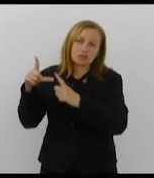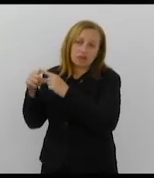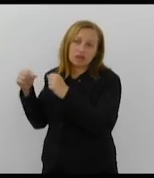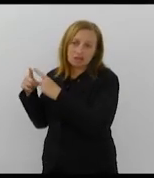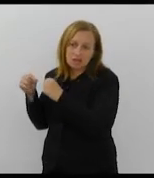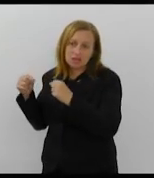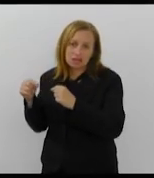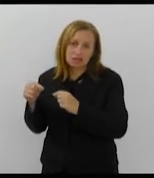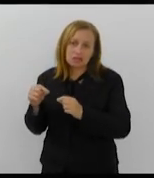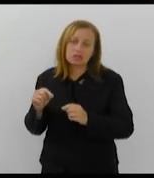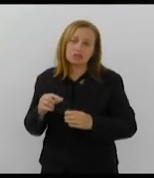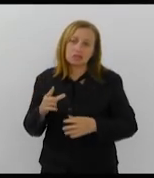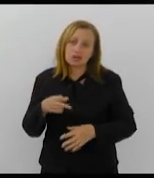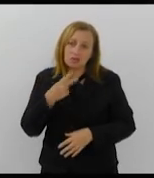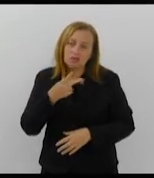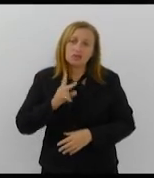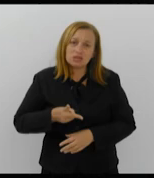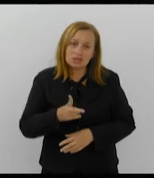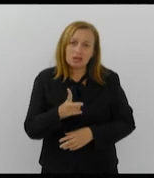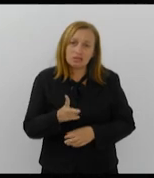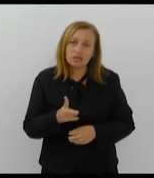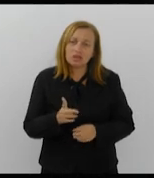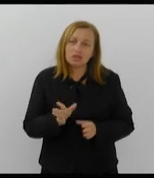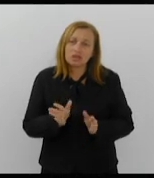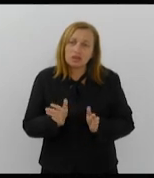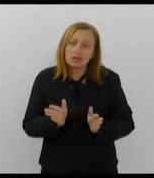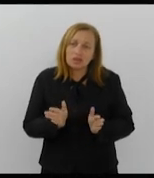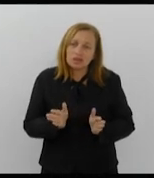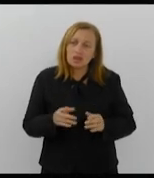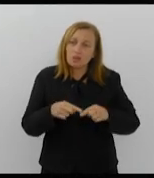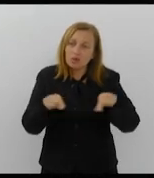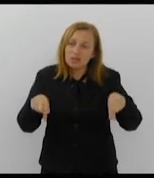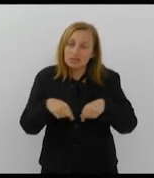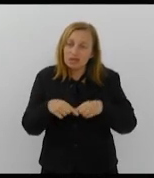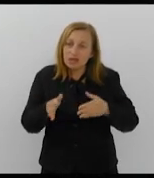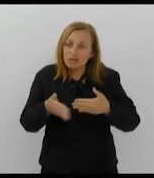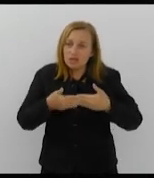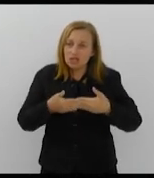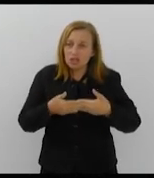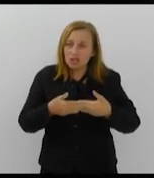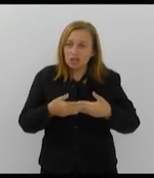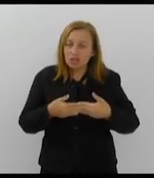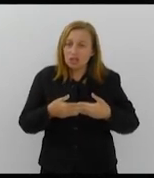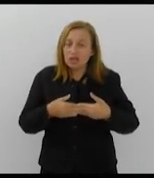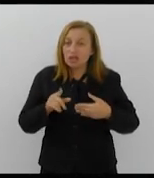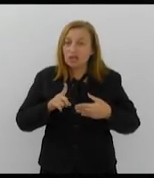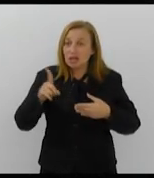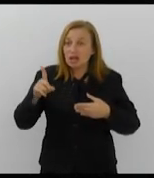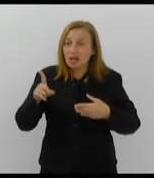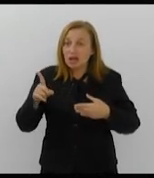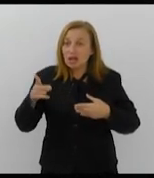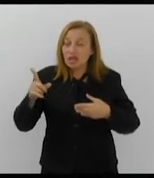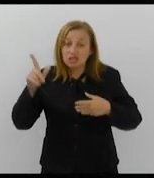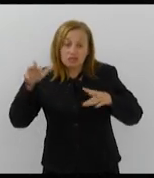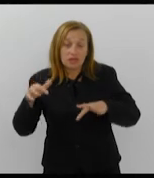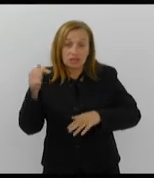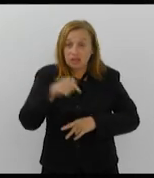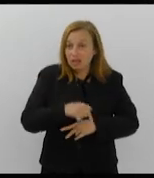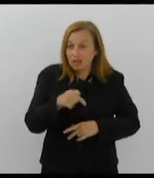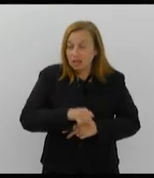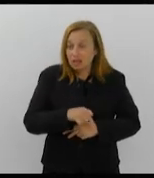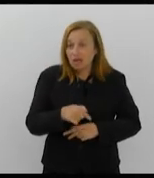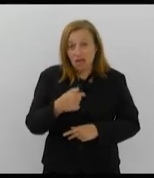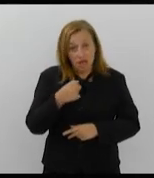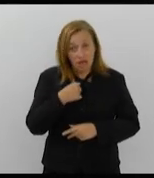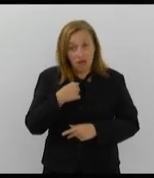no bom sentido, eu falo isso sempre. Porque ali a gente tem uma realidade social completamente diferente. Imagine eu,